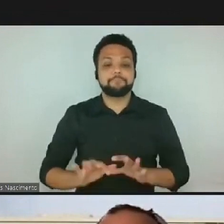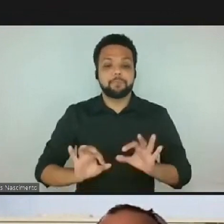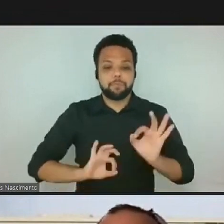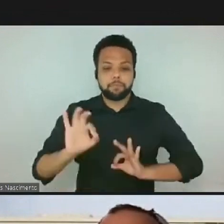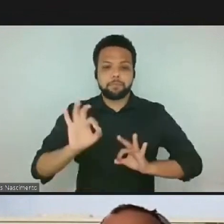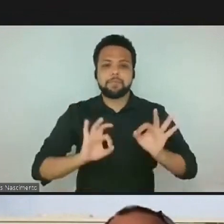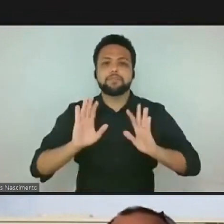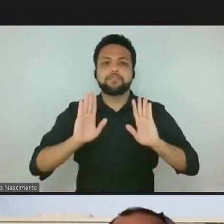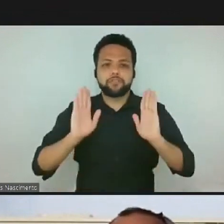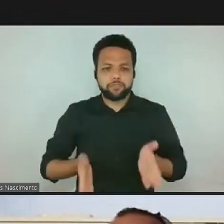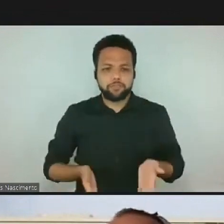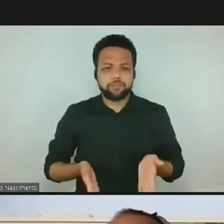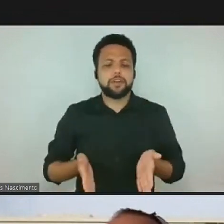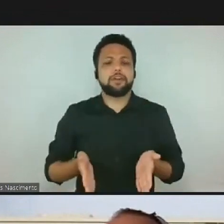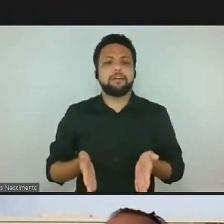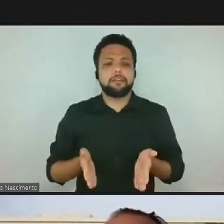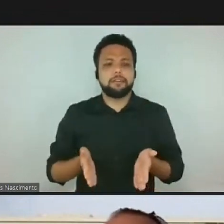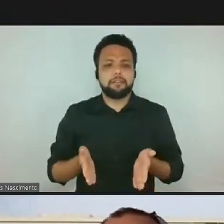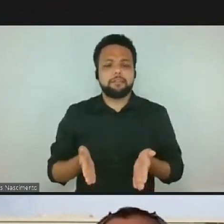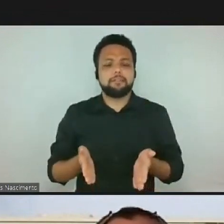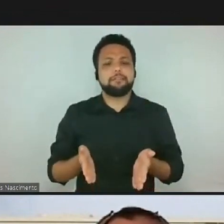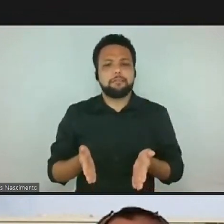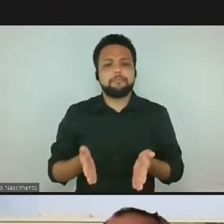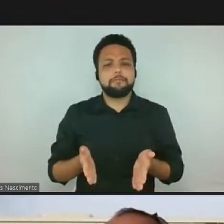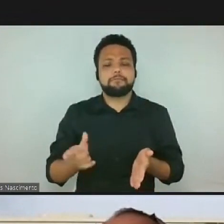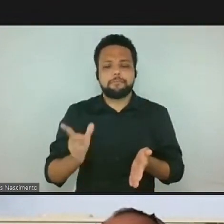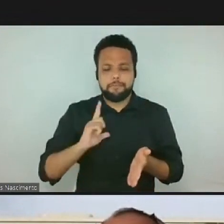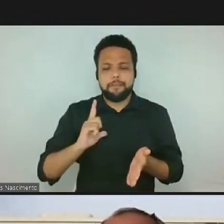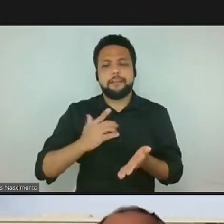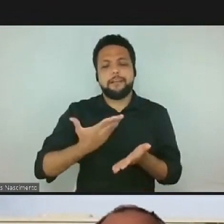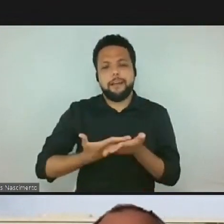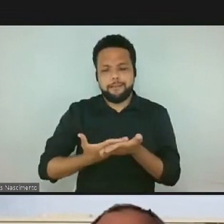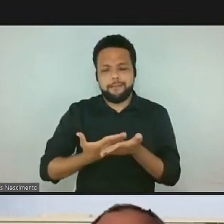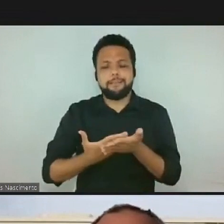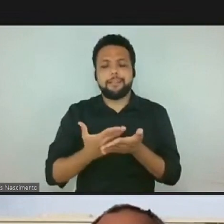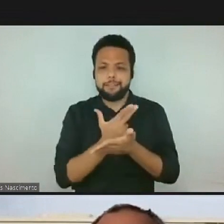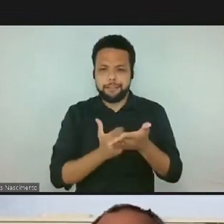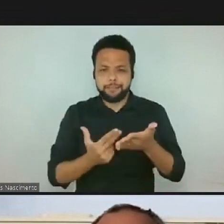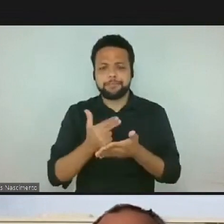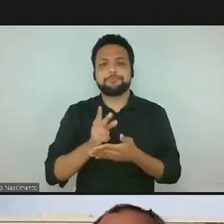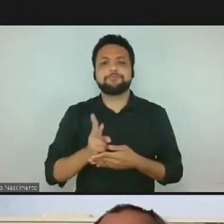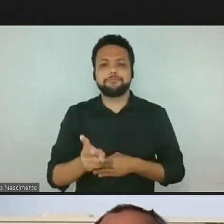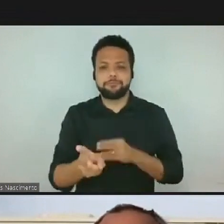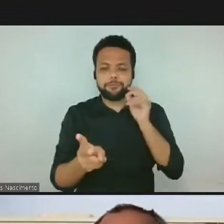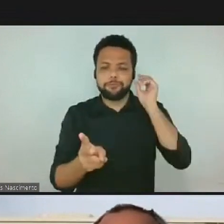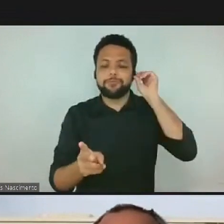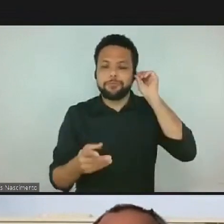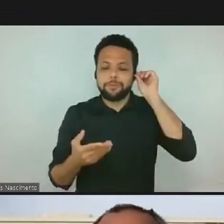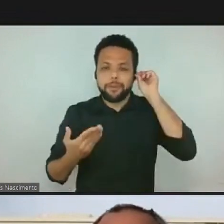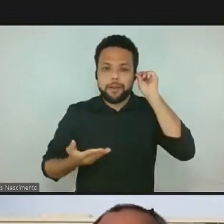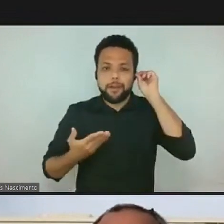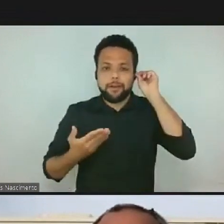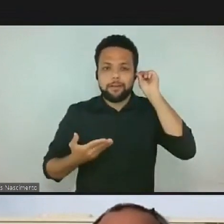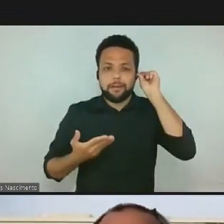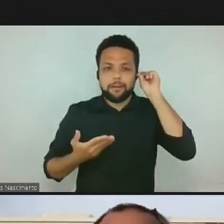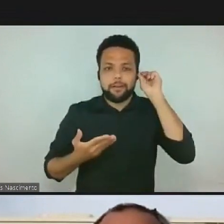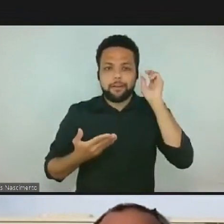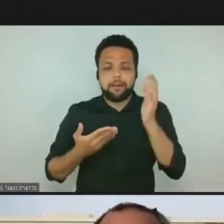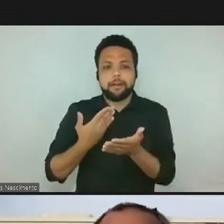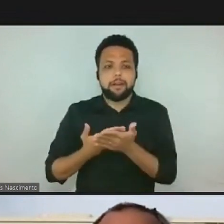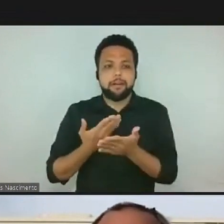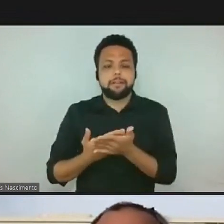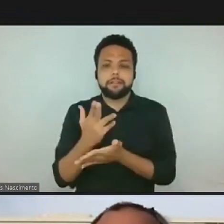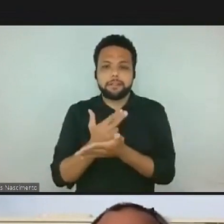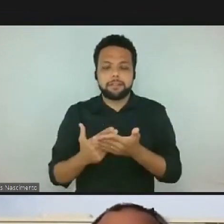tinha as aulas de desenho, continua tendo, mesmo no formato remoto, mas